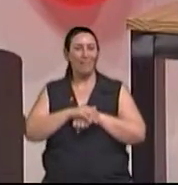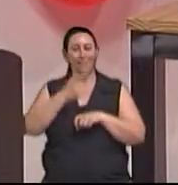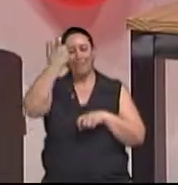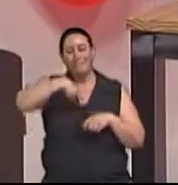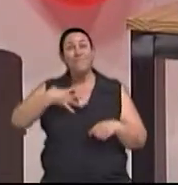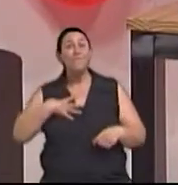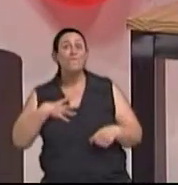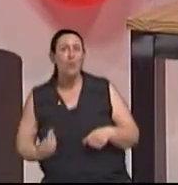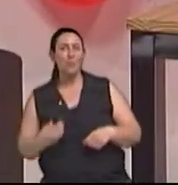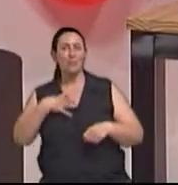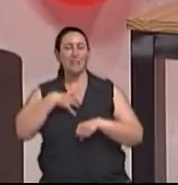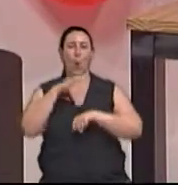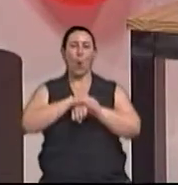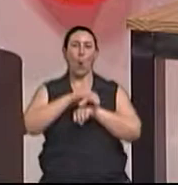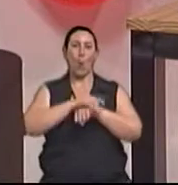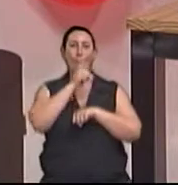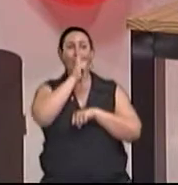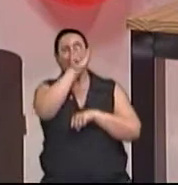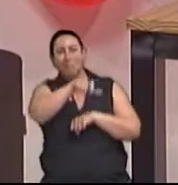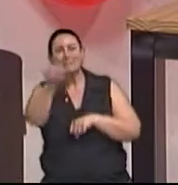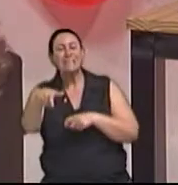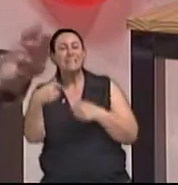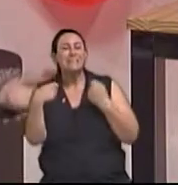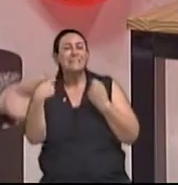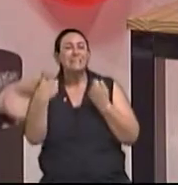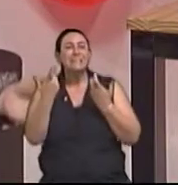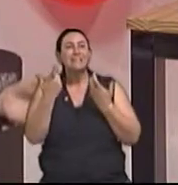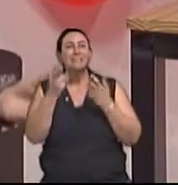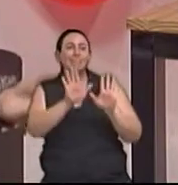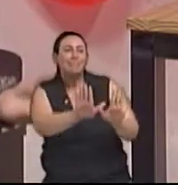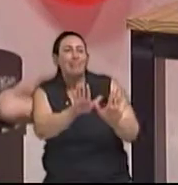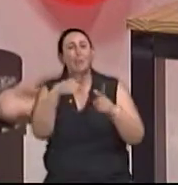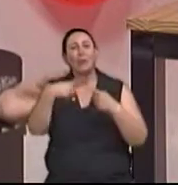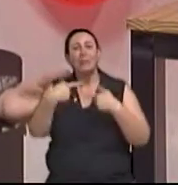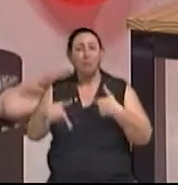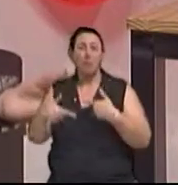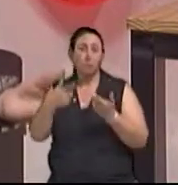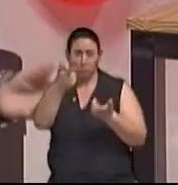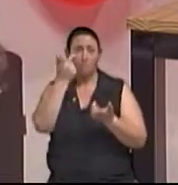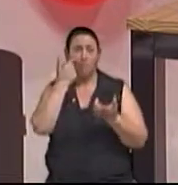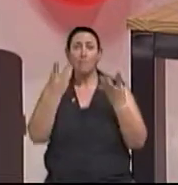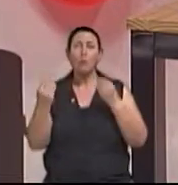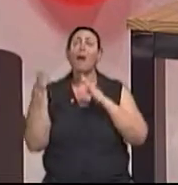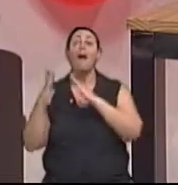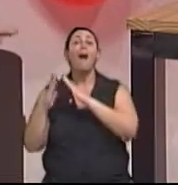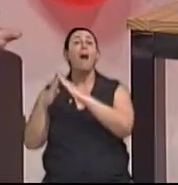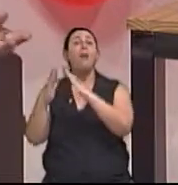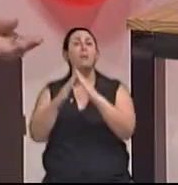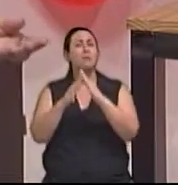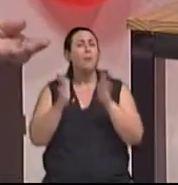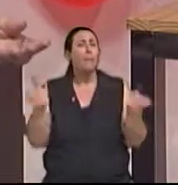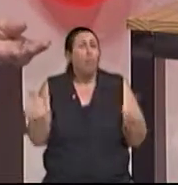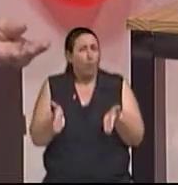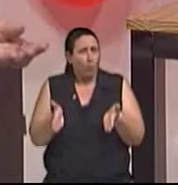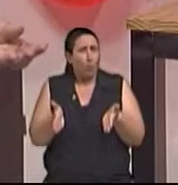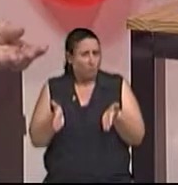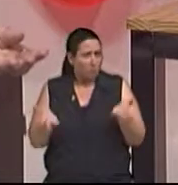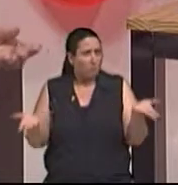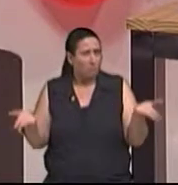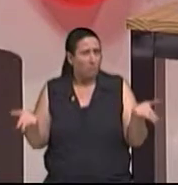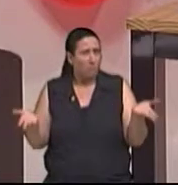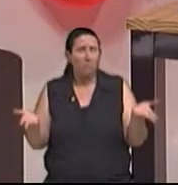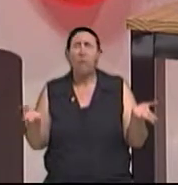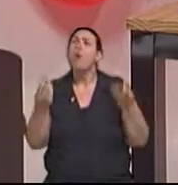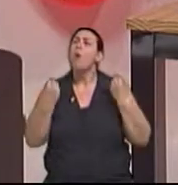entenderem que muitas vezes é uma necessidade veja bem até os imóveis hoje estão muito pequenos